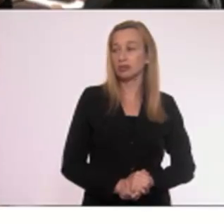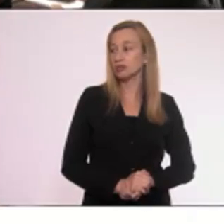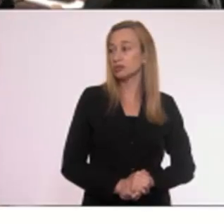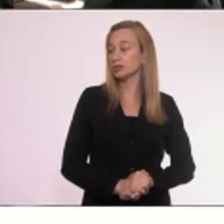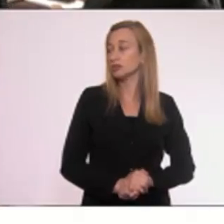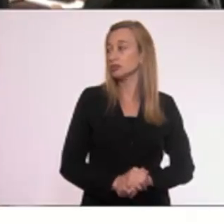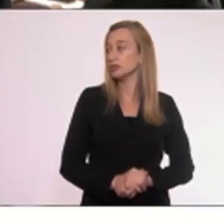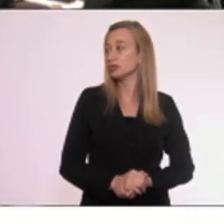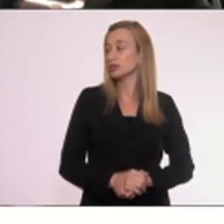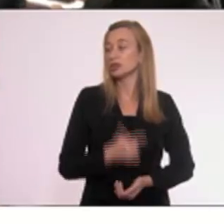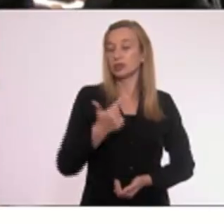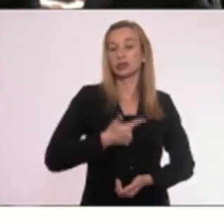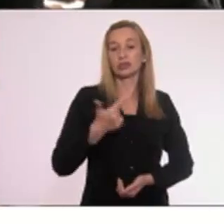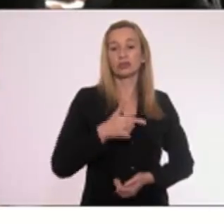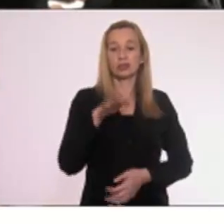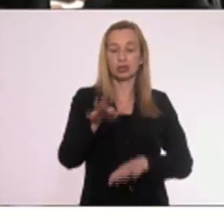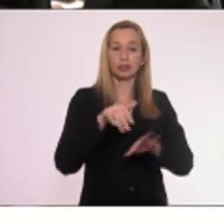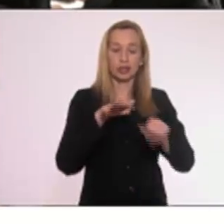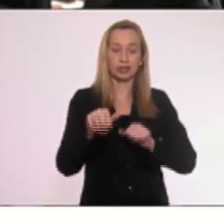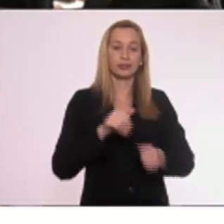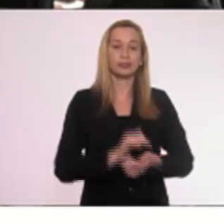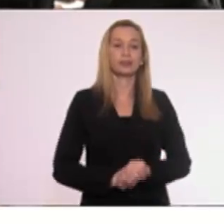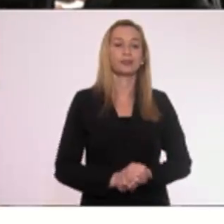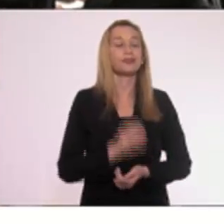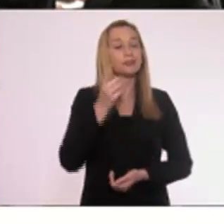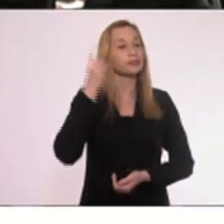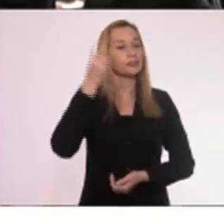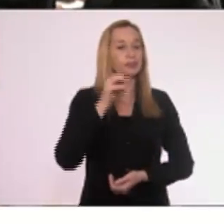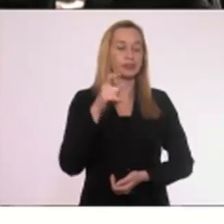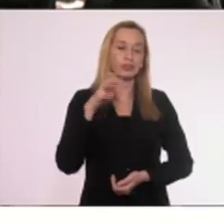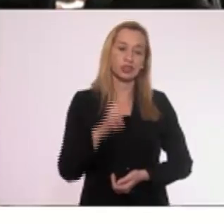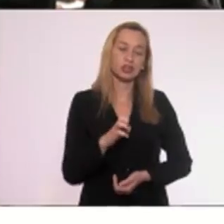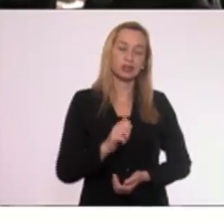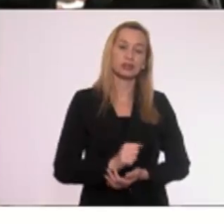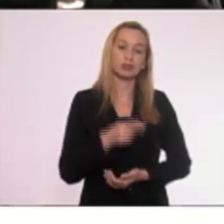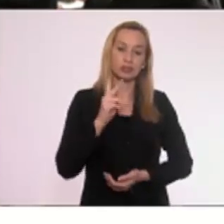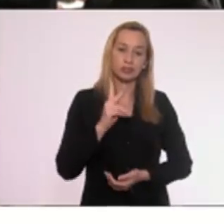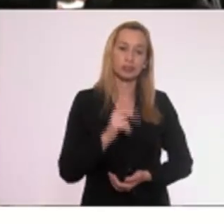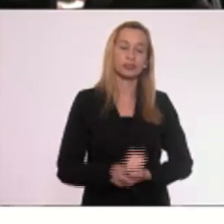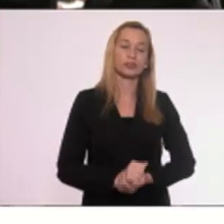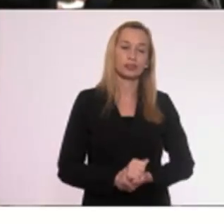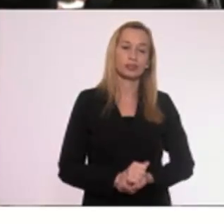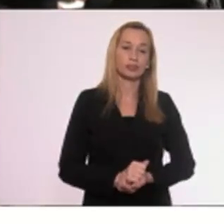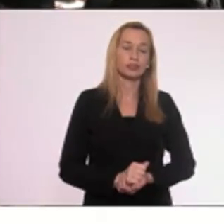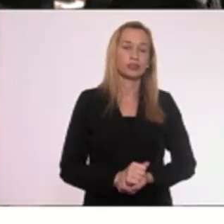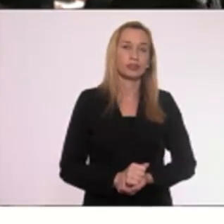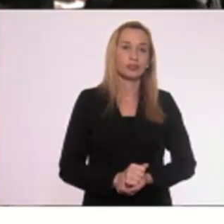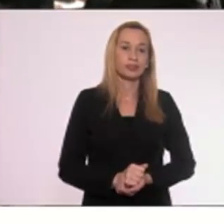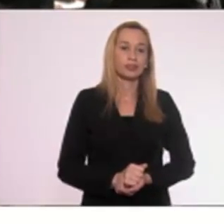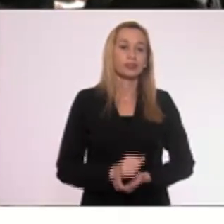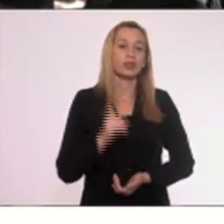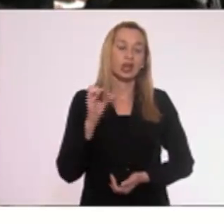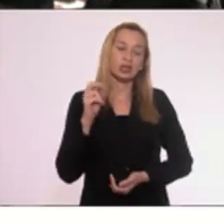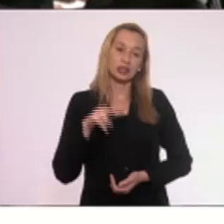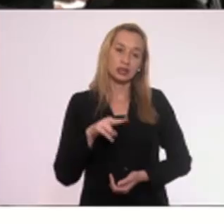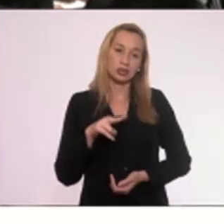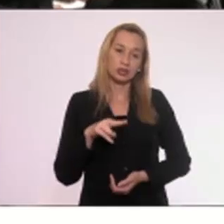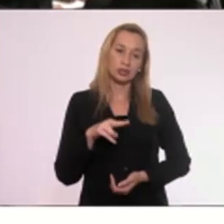A presidência irá proceder à segunda chamada. Deputado Alexandre Quinoploc, deputado